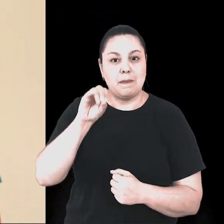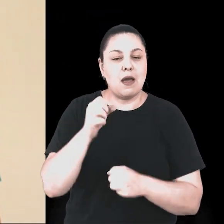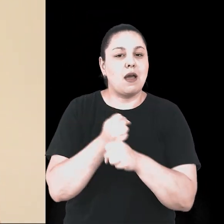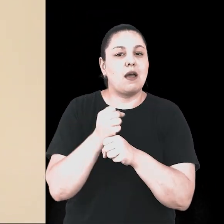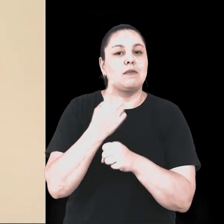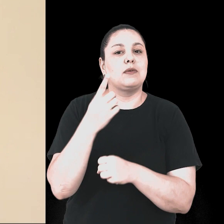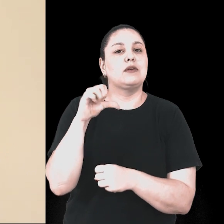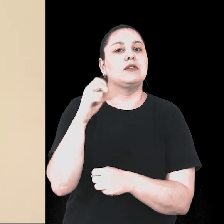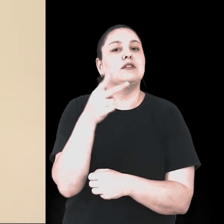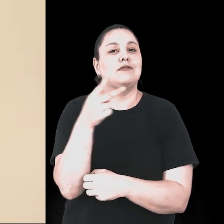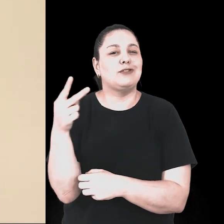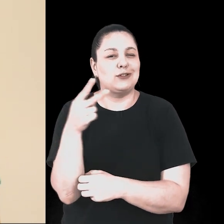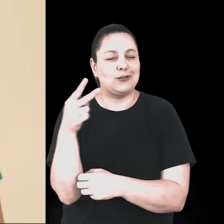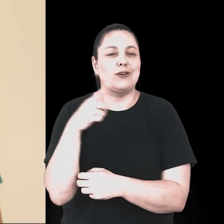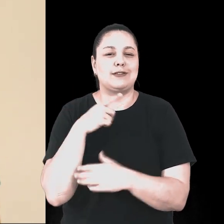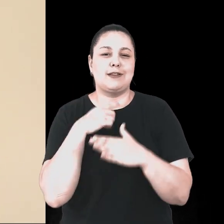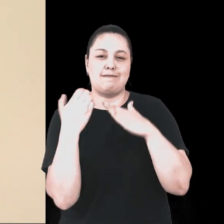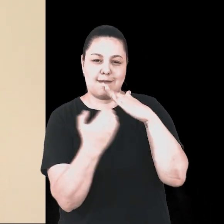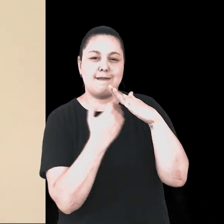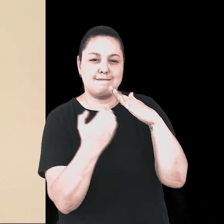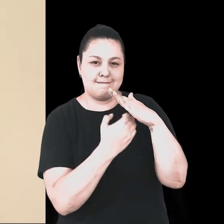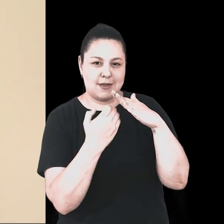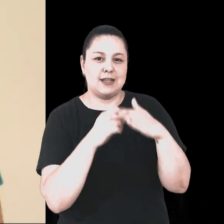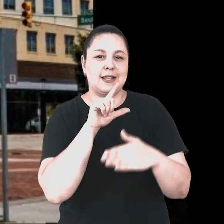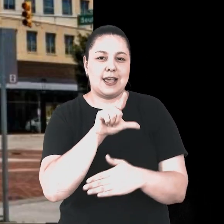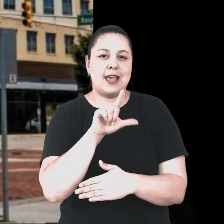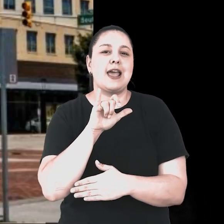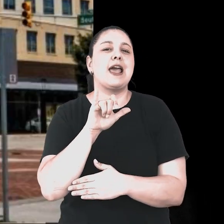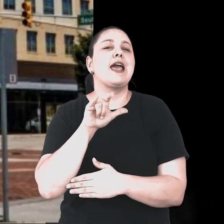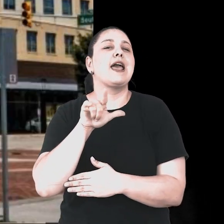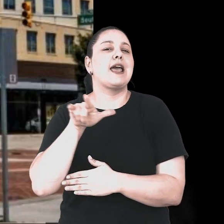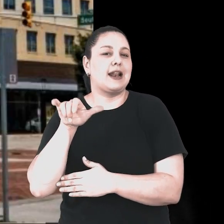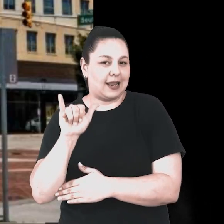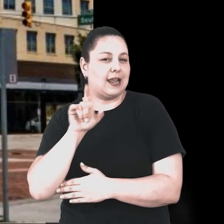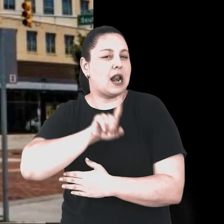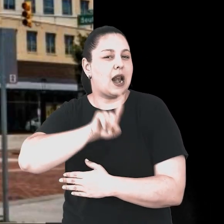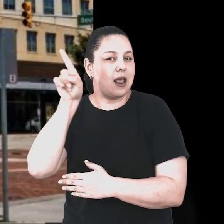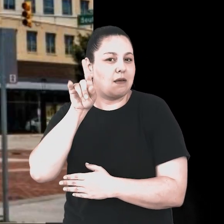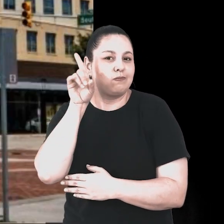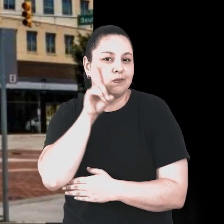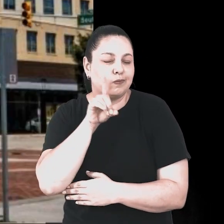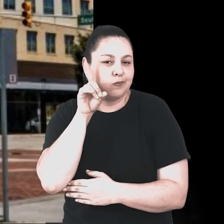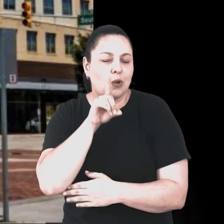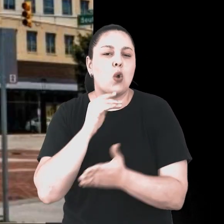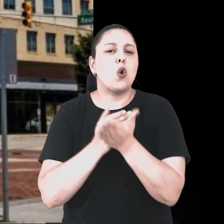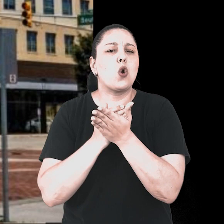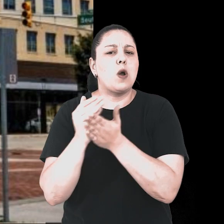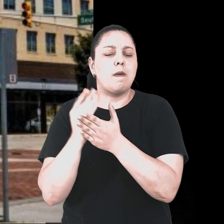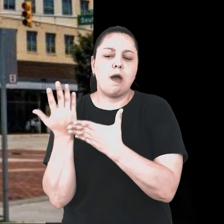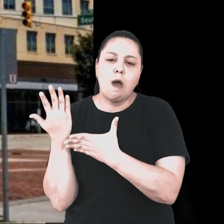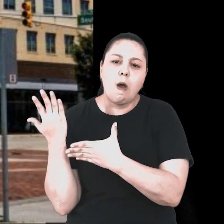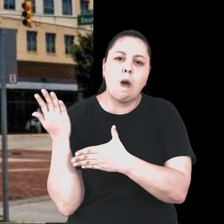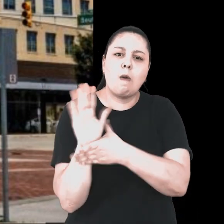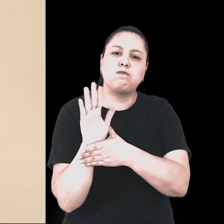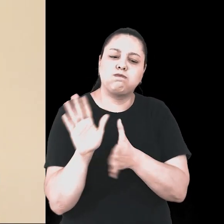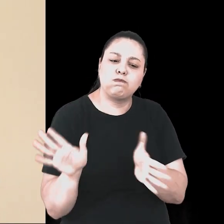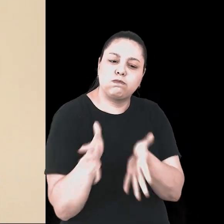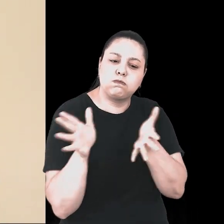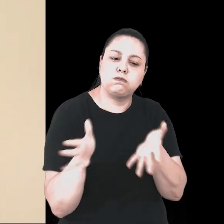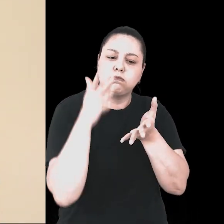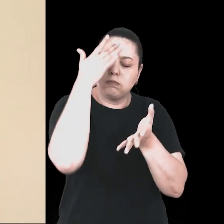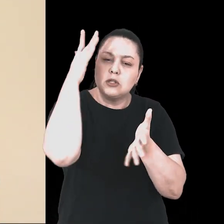de 1922, a empresa farmacêutica Eli Lilly, com sede nos Estados Unidos, passou a